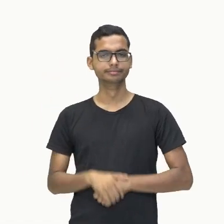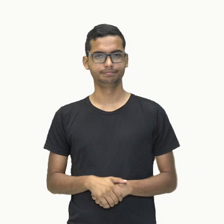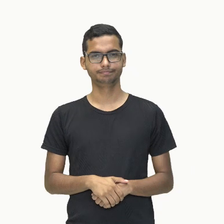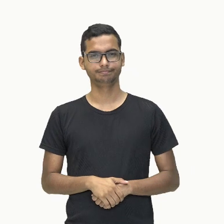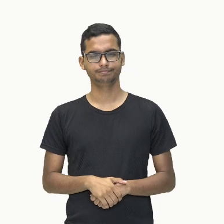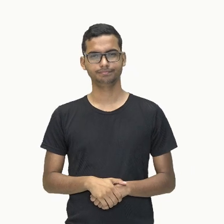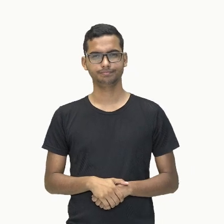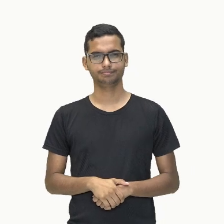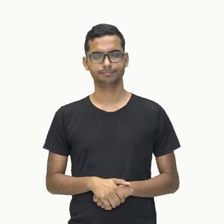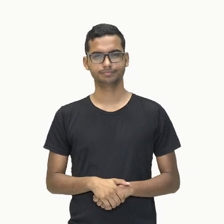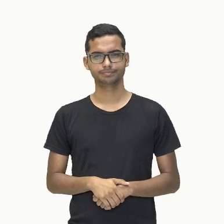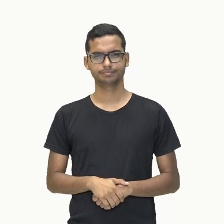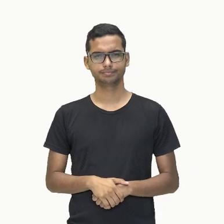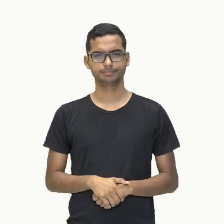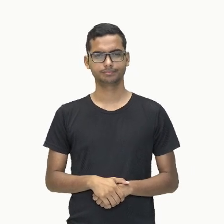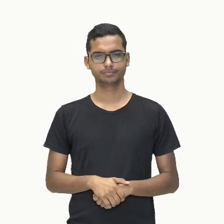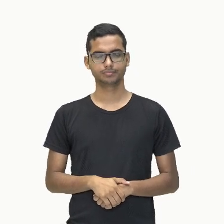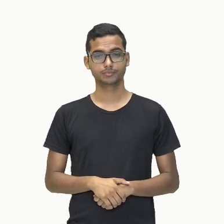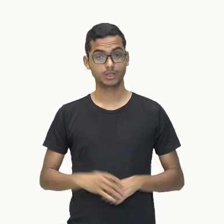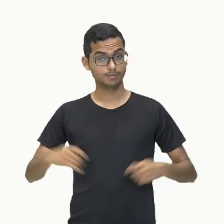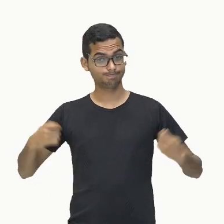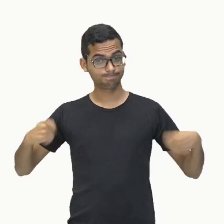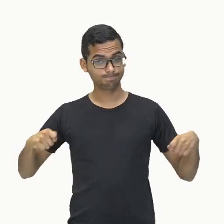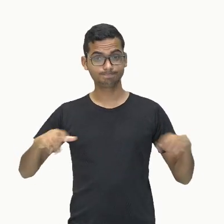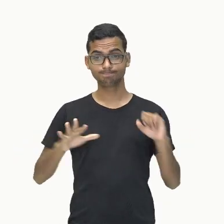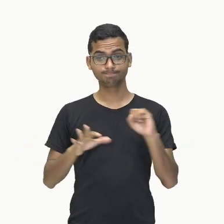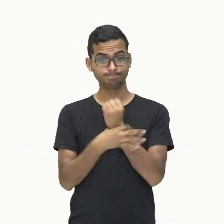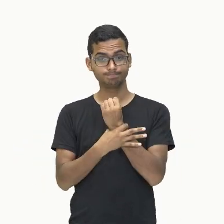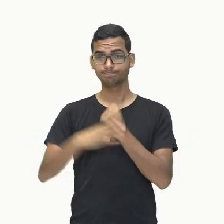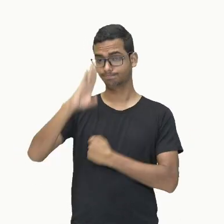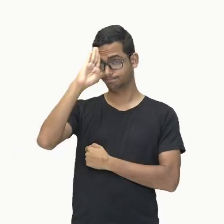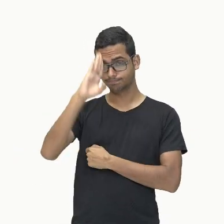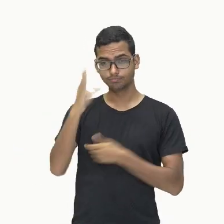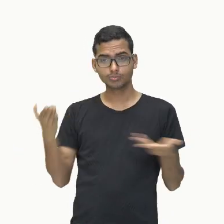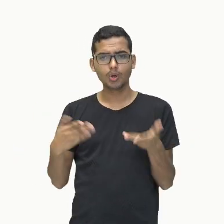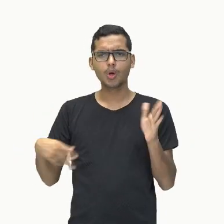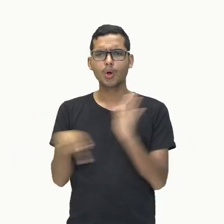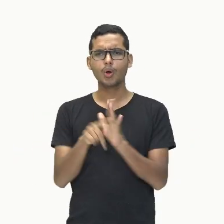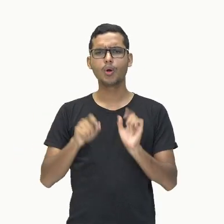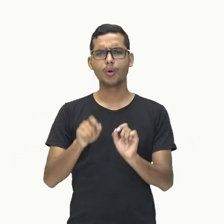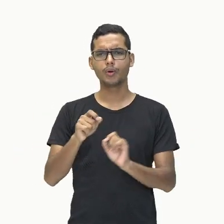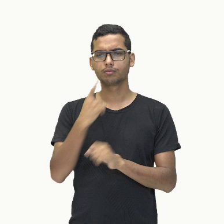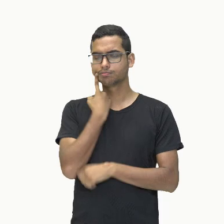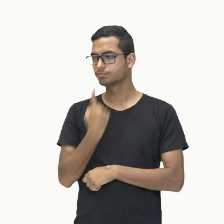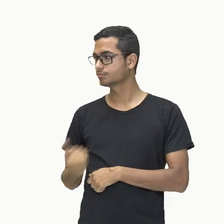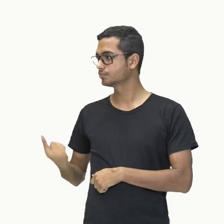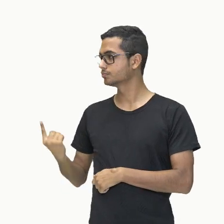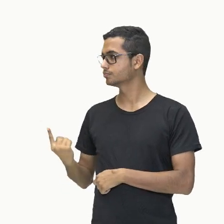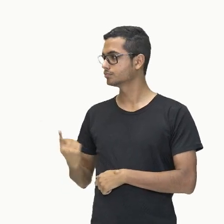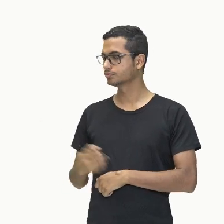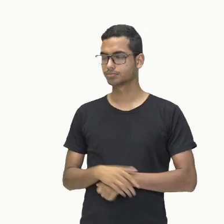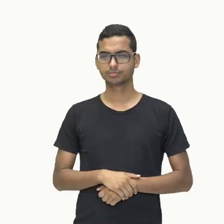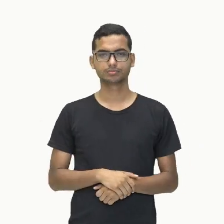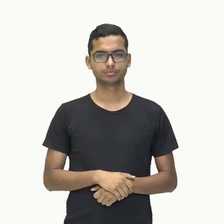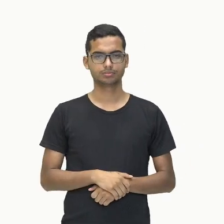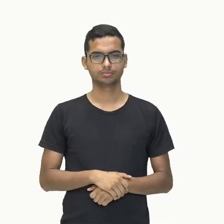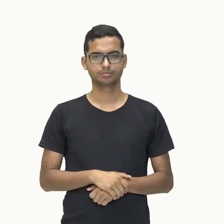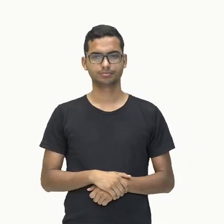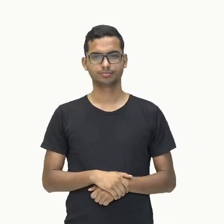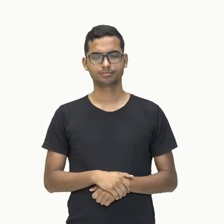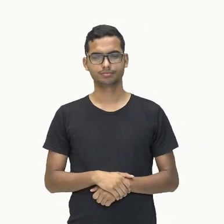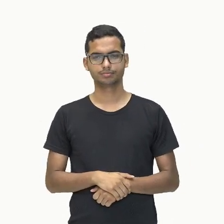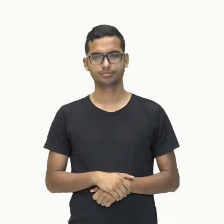precisa garantir que esse ponto que está sobre a reta esteja